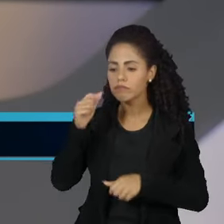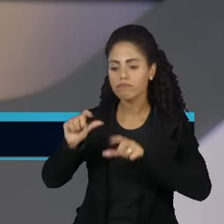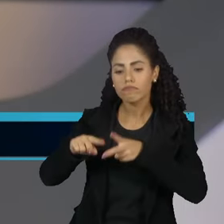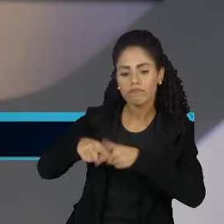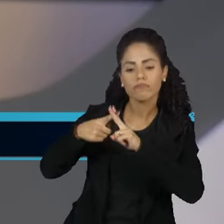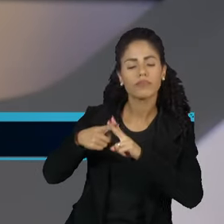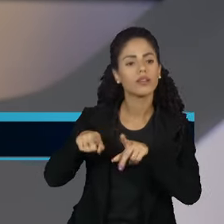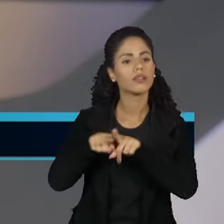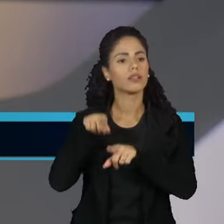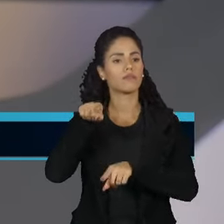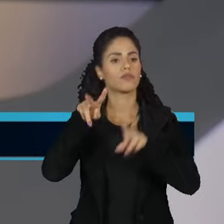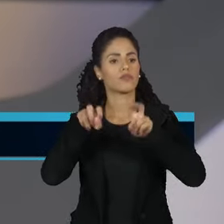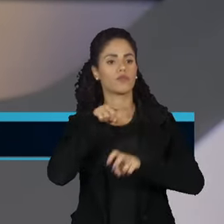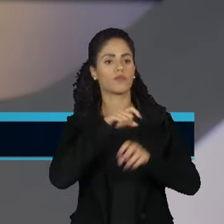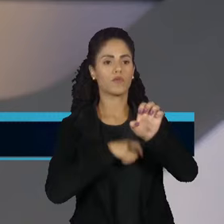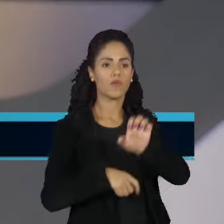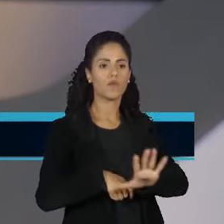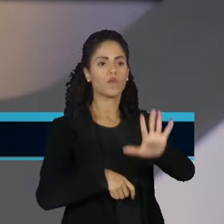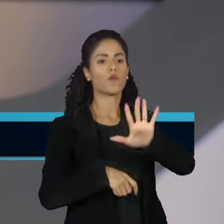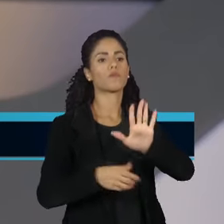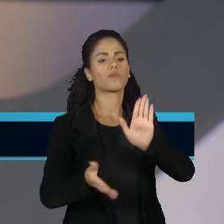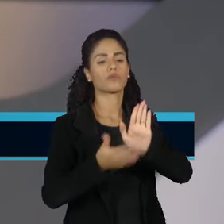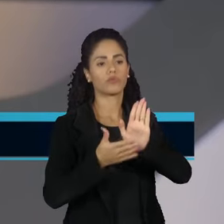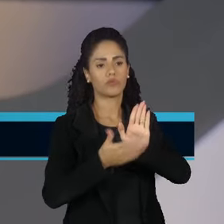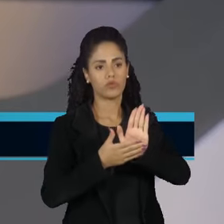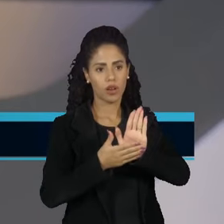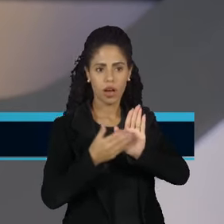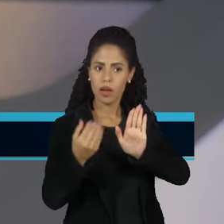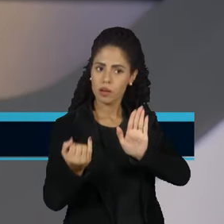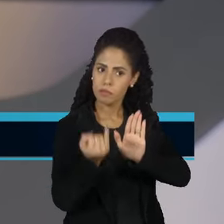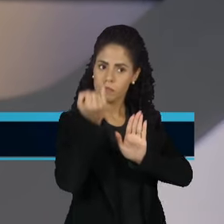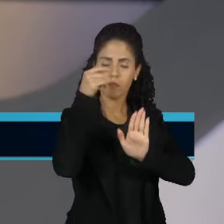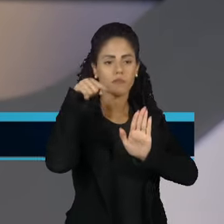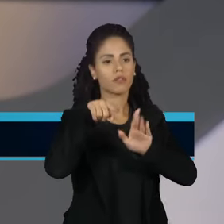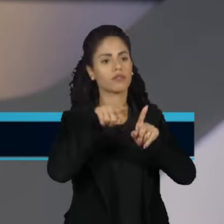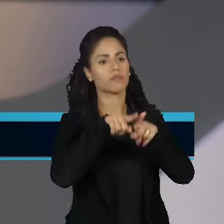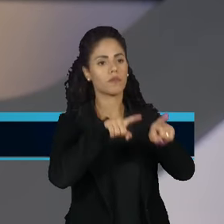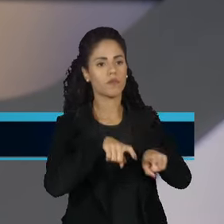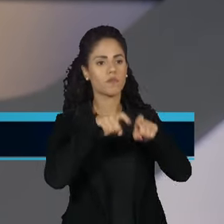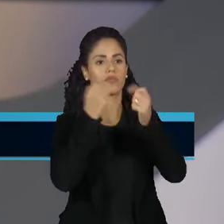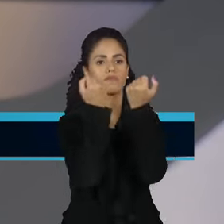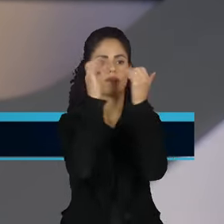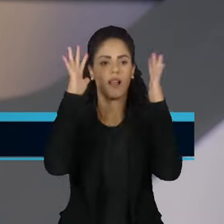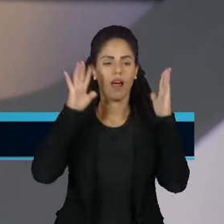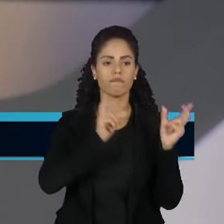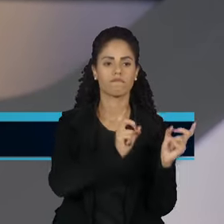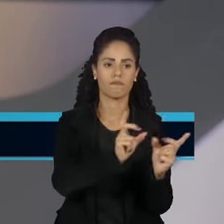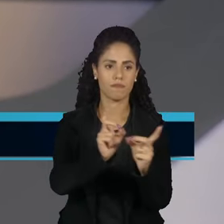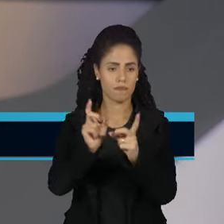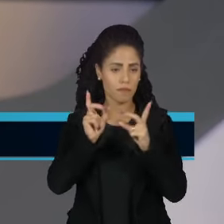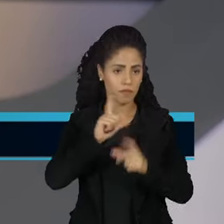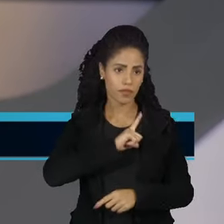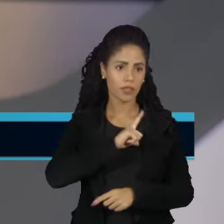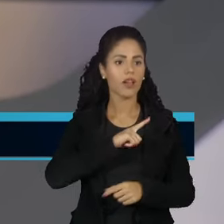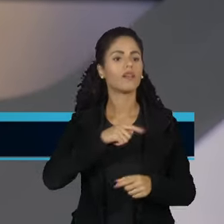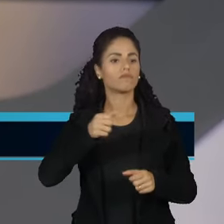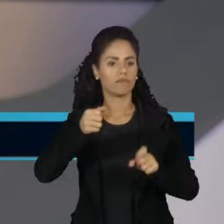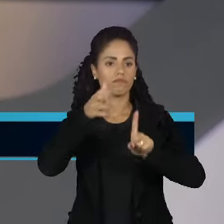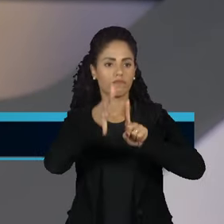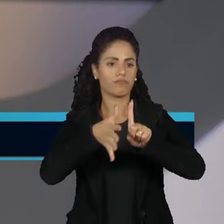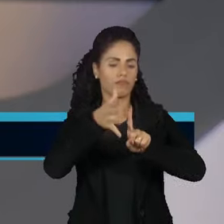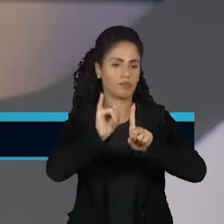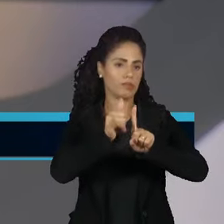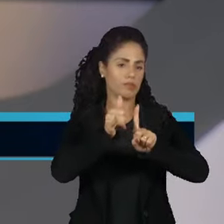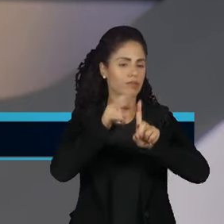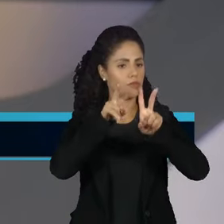as questões que os europeus tinham colocado em termos de comércio e meio ambiente. Então, é parte do discurso que ele tem que